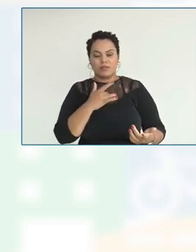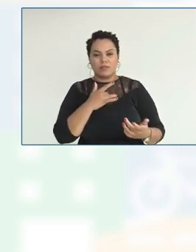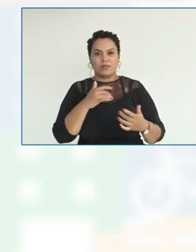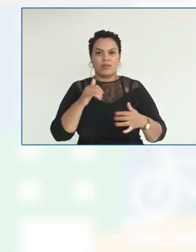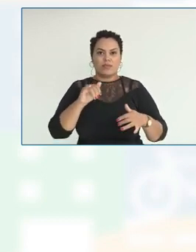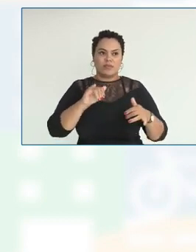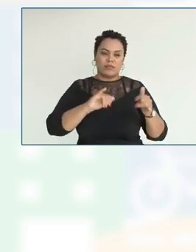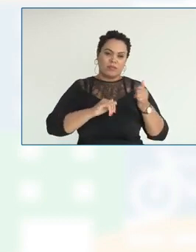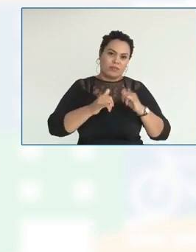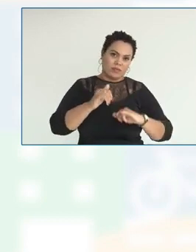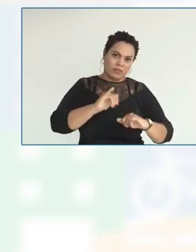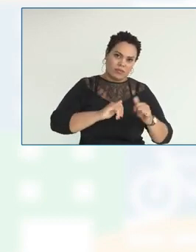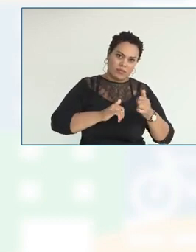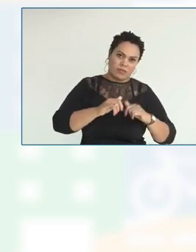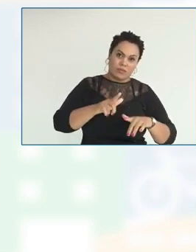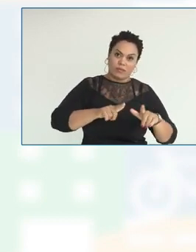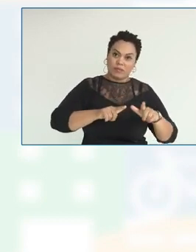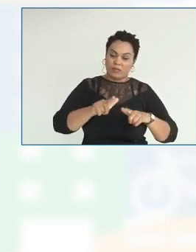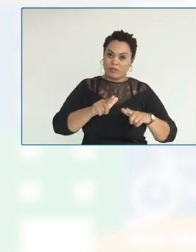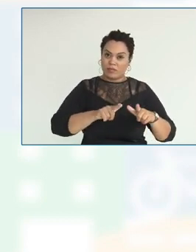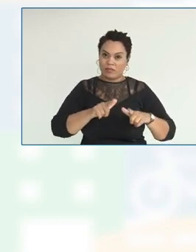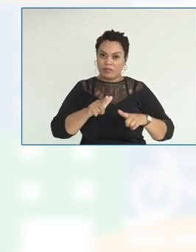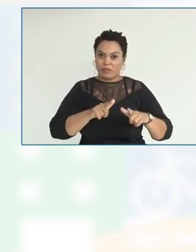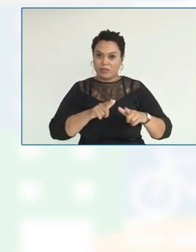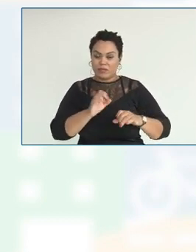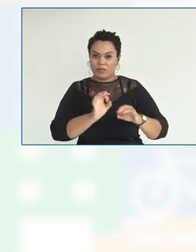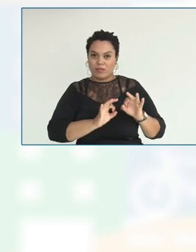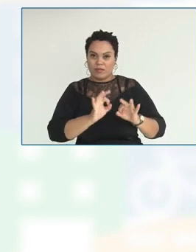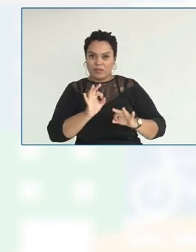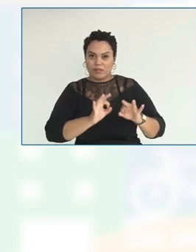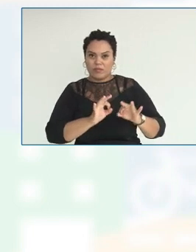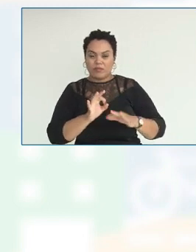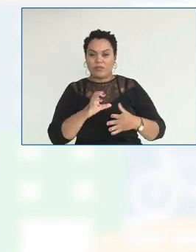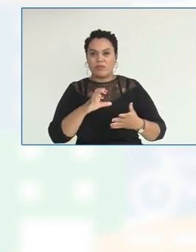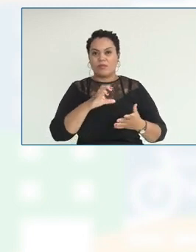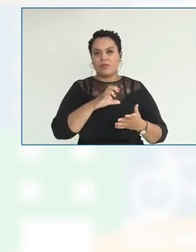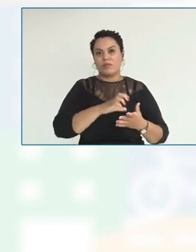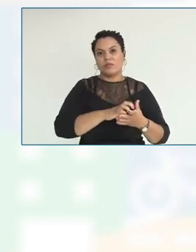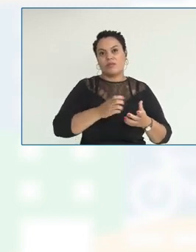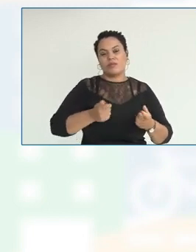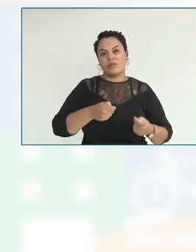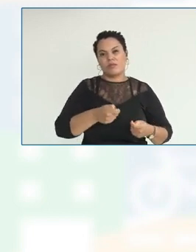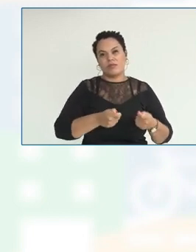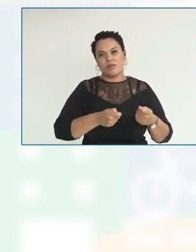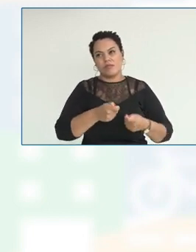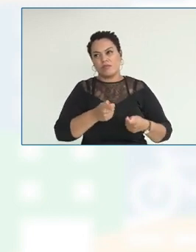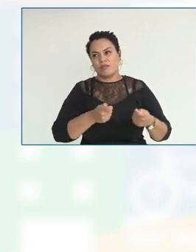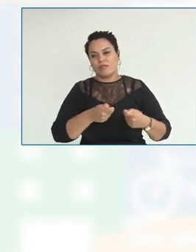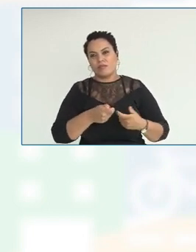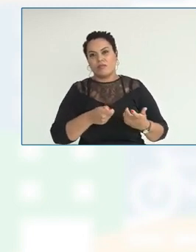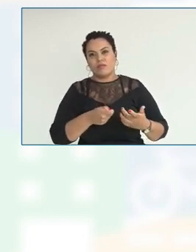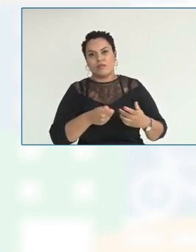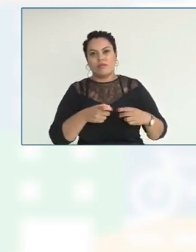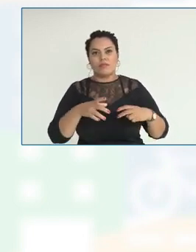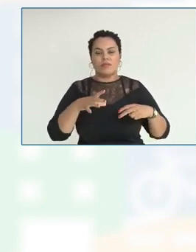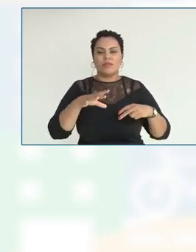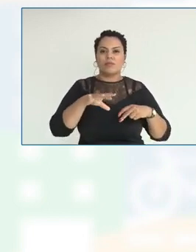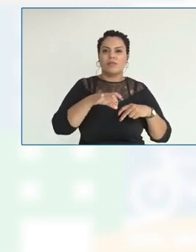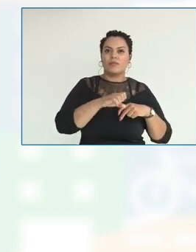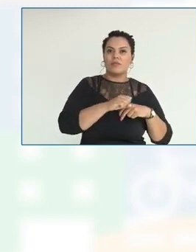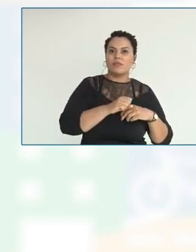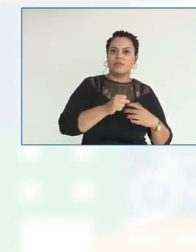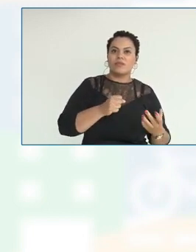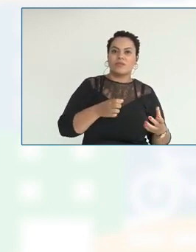pelo Programa Municipal de Prevenção e Controle de Intoxicações, mas realizadas juntamente com a equipe de profissionais do